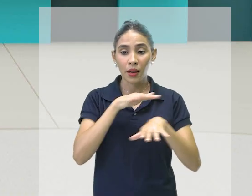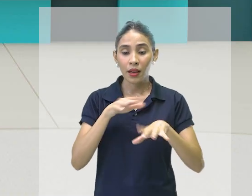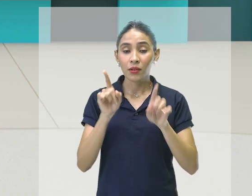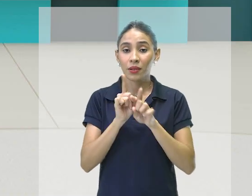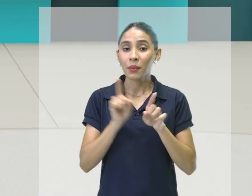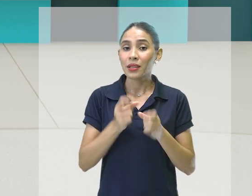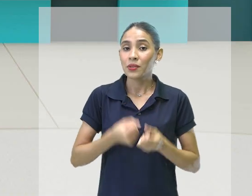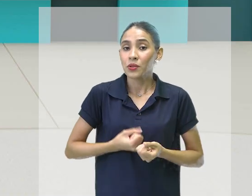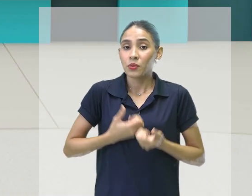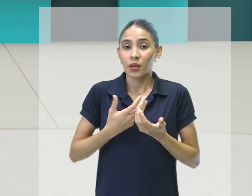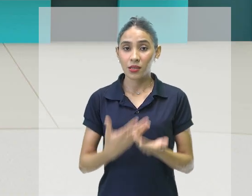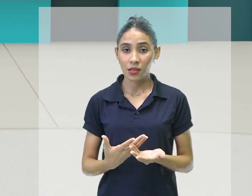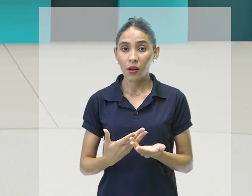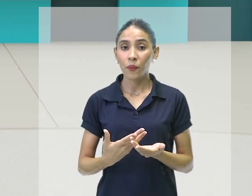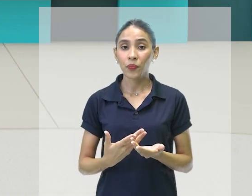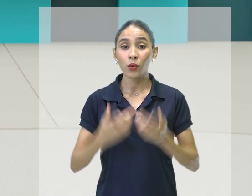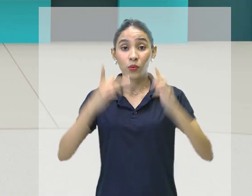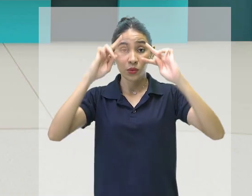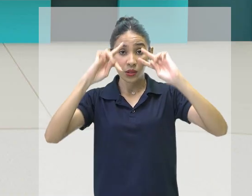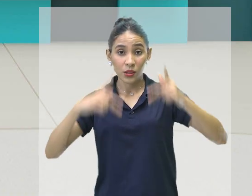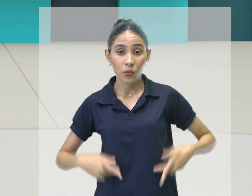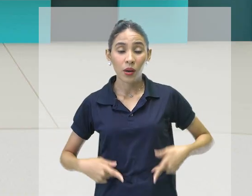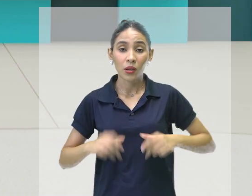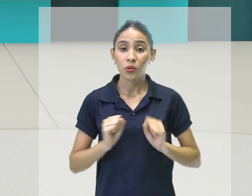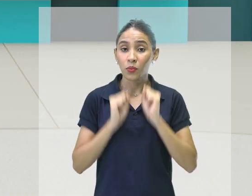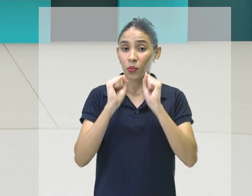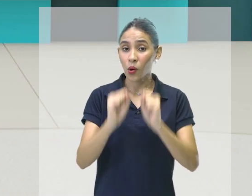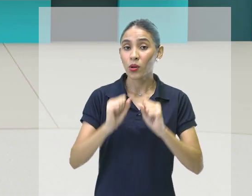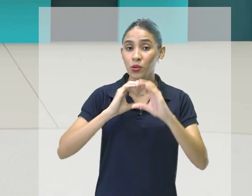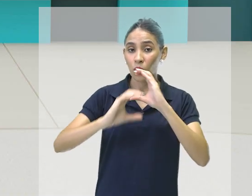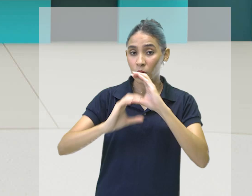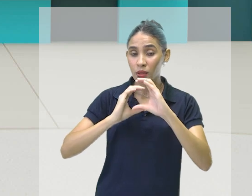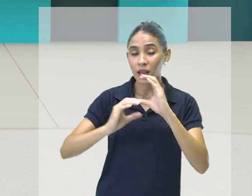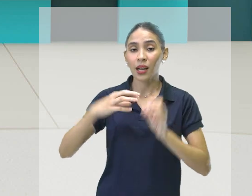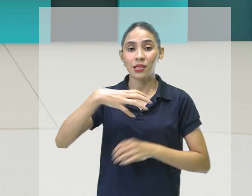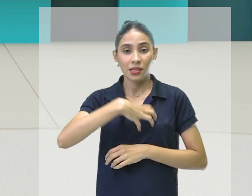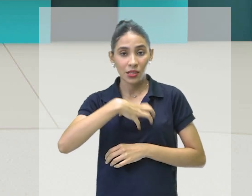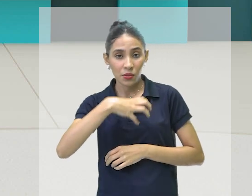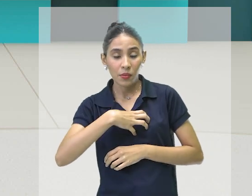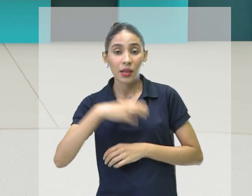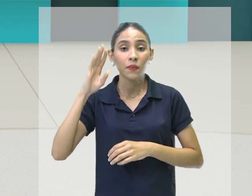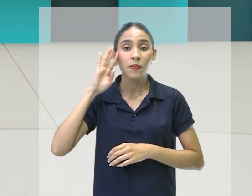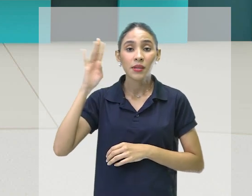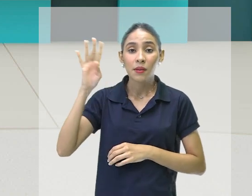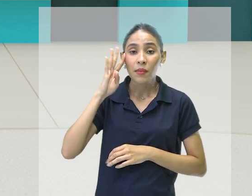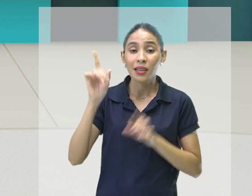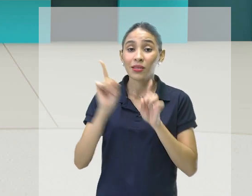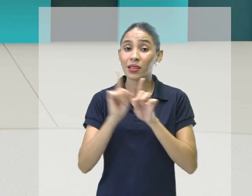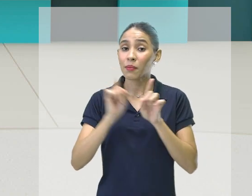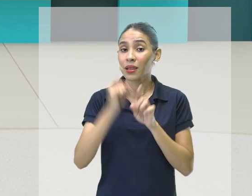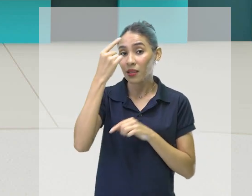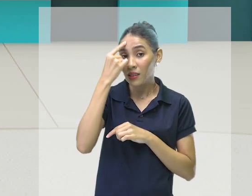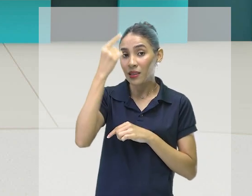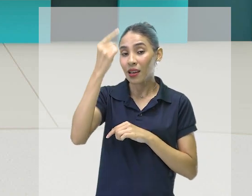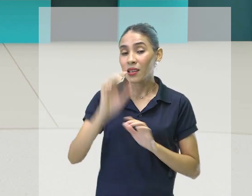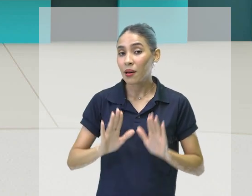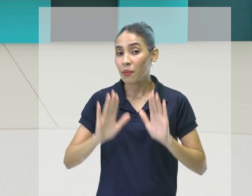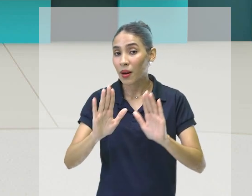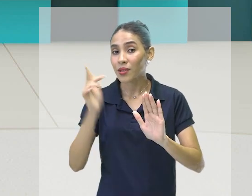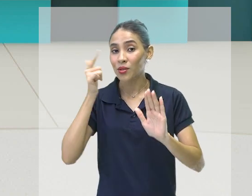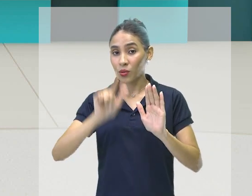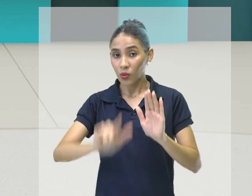movimentos e expressões. O ser humano ele pode comunicar sentimentos, pensamentos e